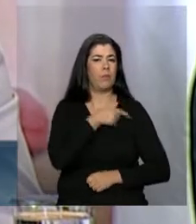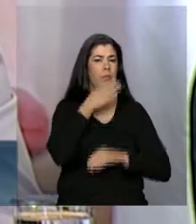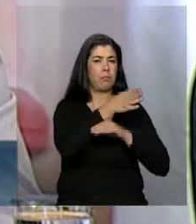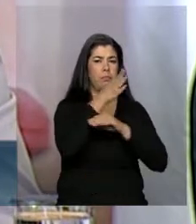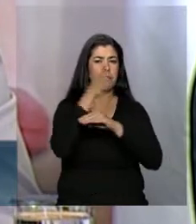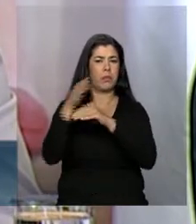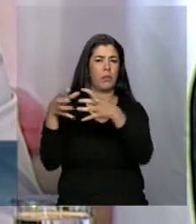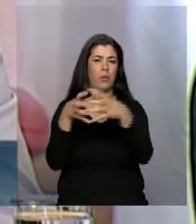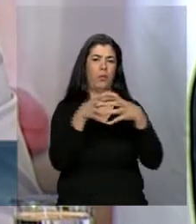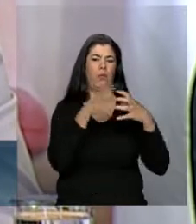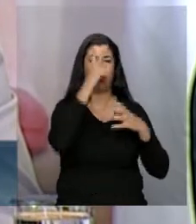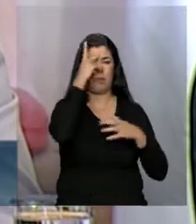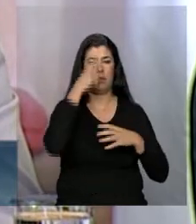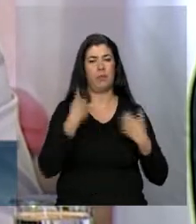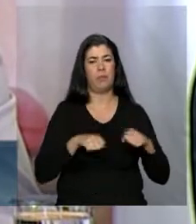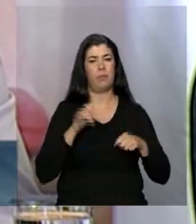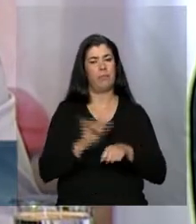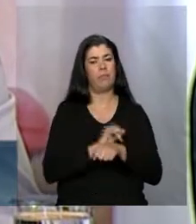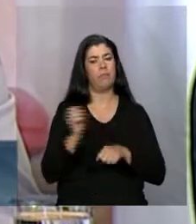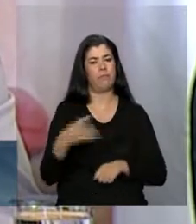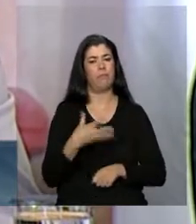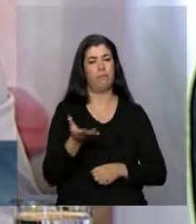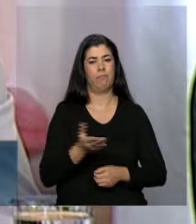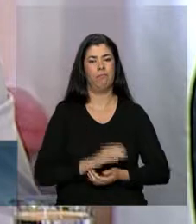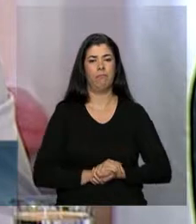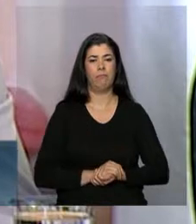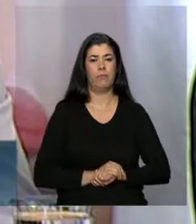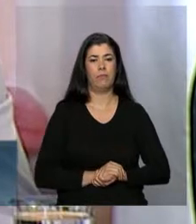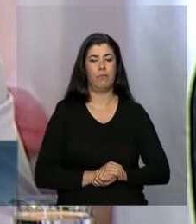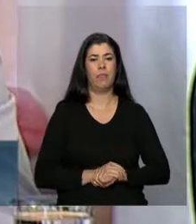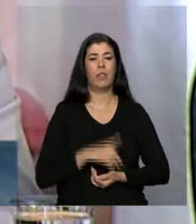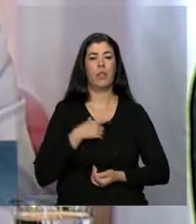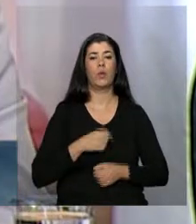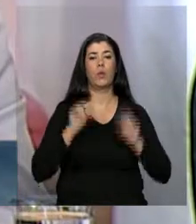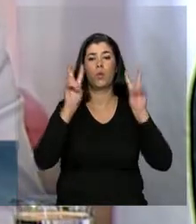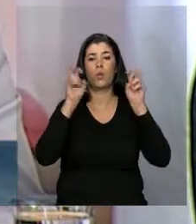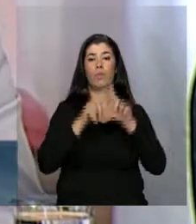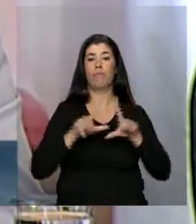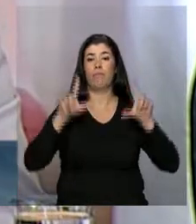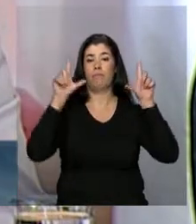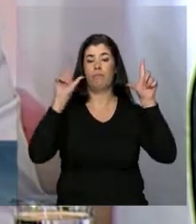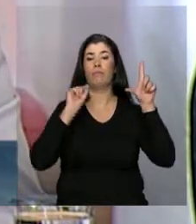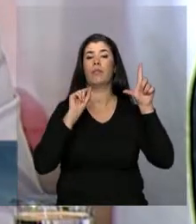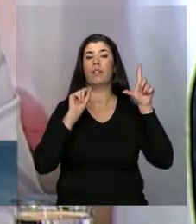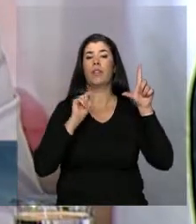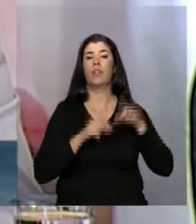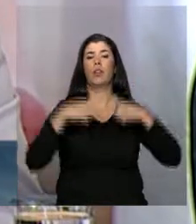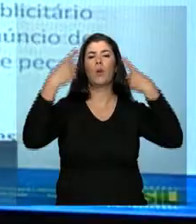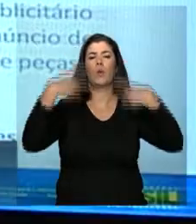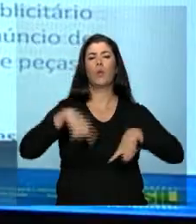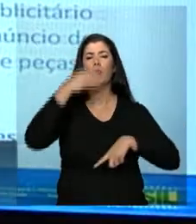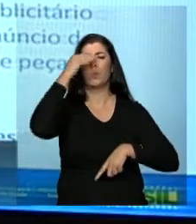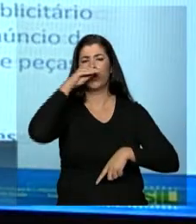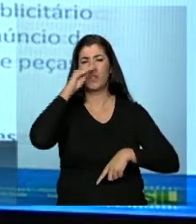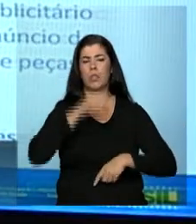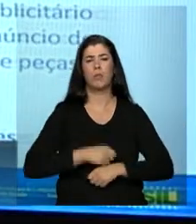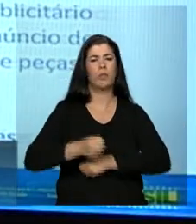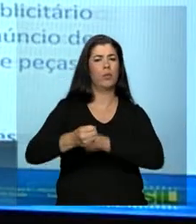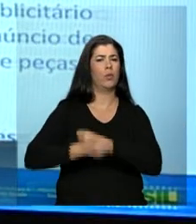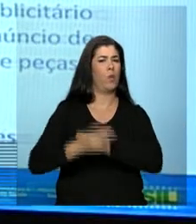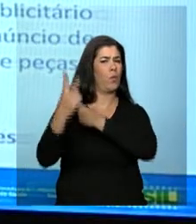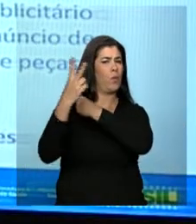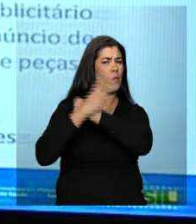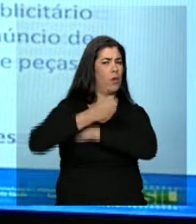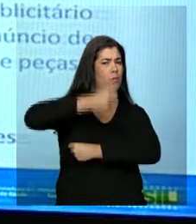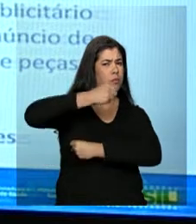necessita ser vacinado nessa estratégia de vacinação. O slogan dessa campanha é a contra a gripe, seu escudo é a